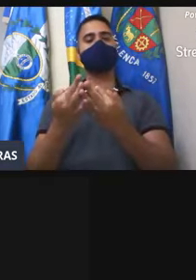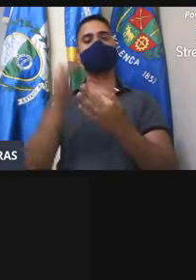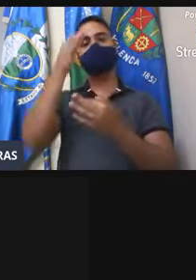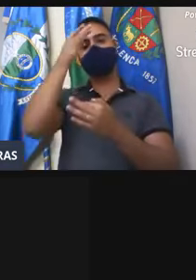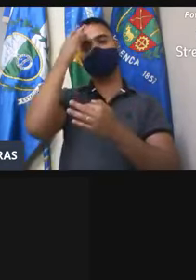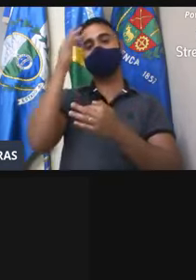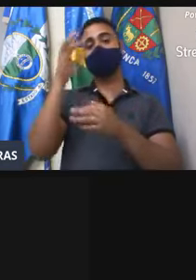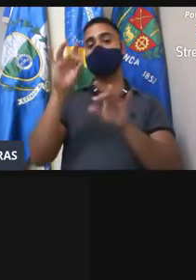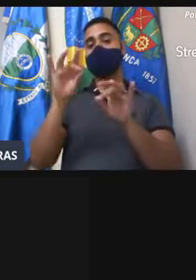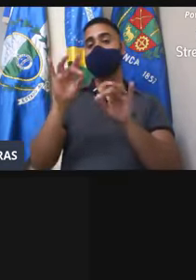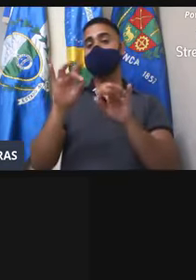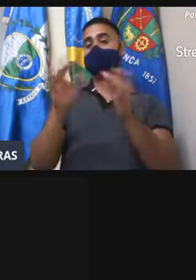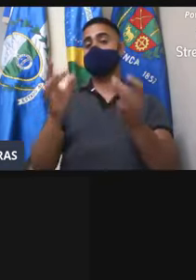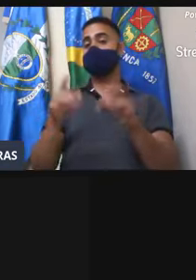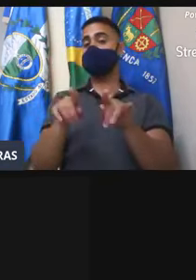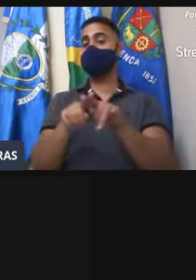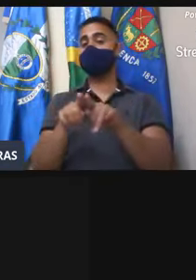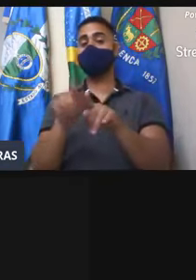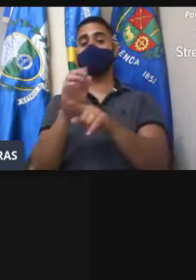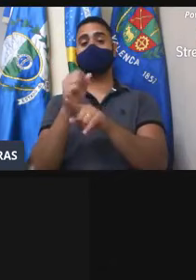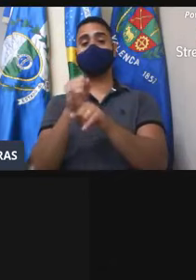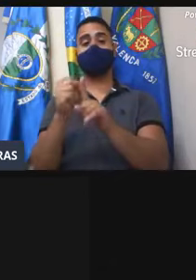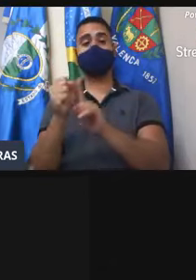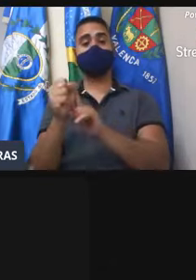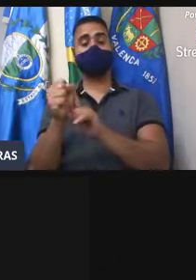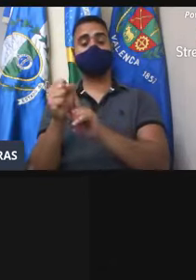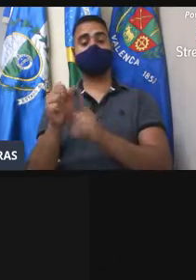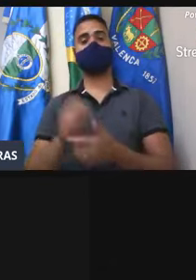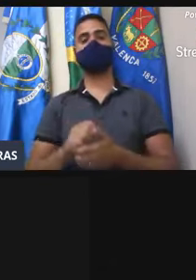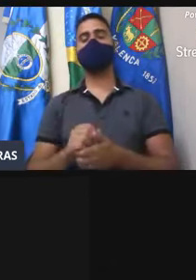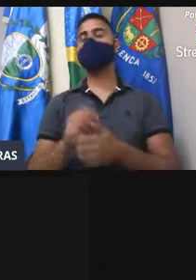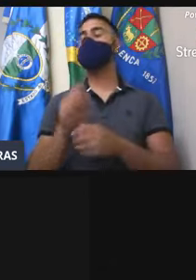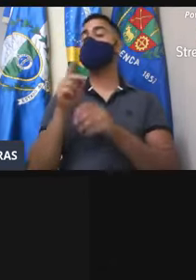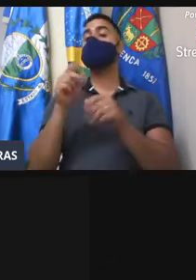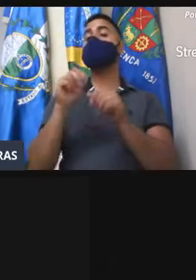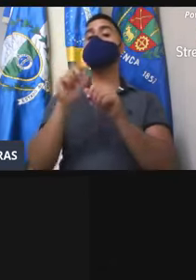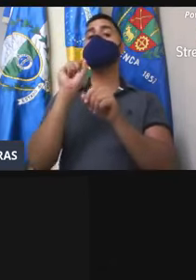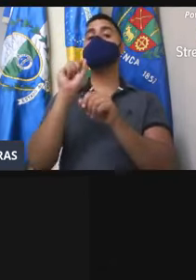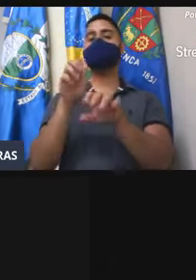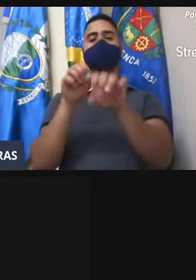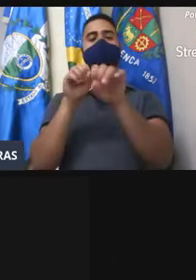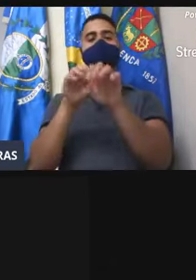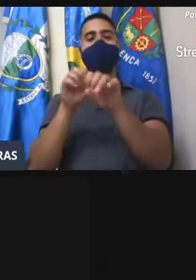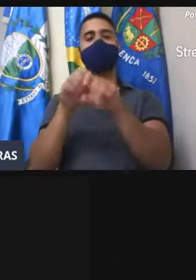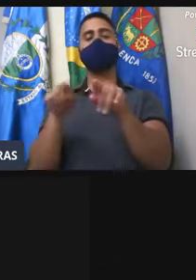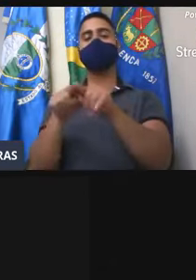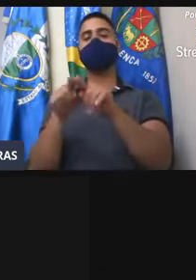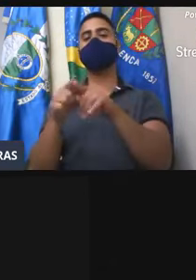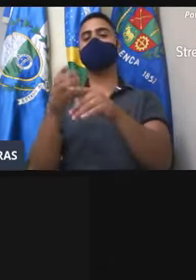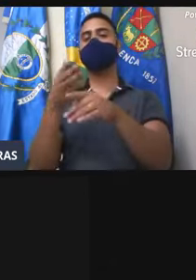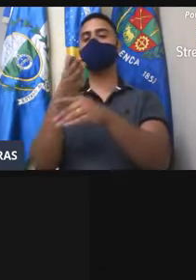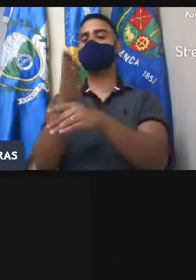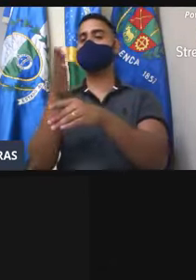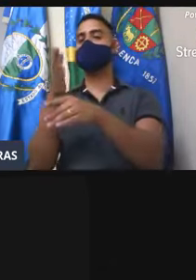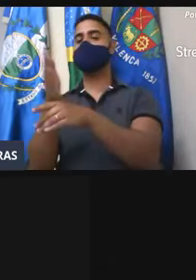de vulnerabilidade social, no campo de orientação e acesso aos direitos